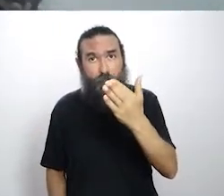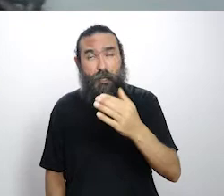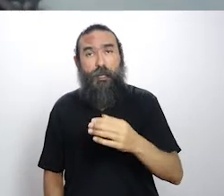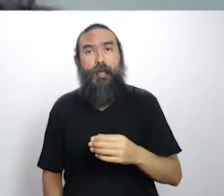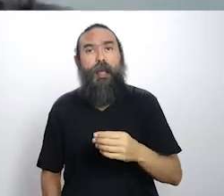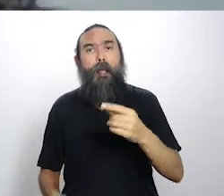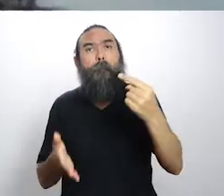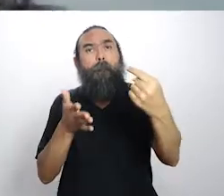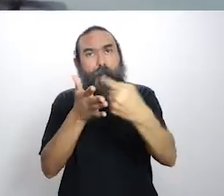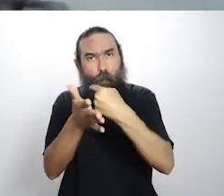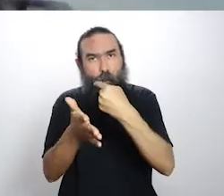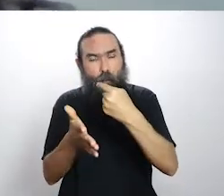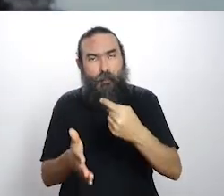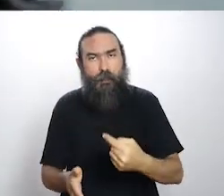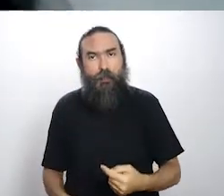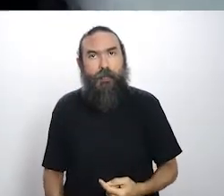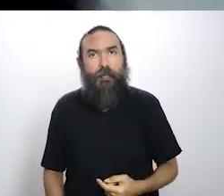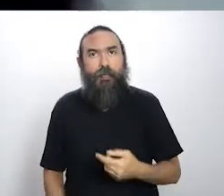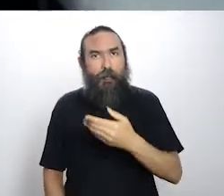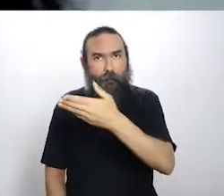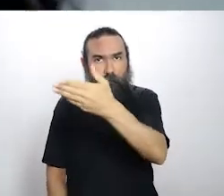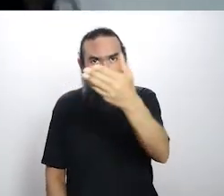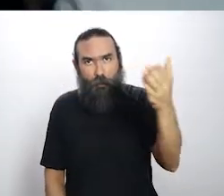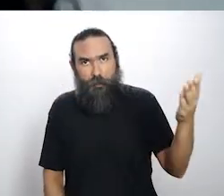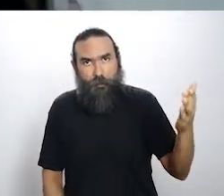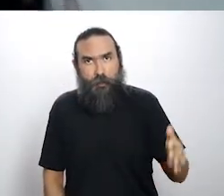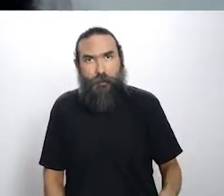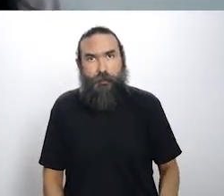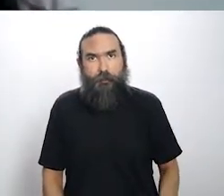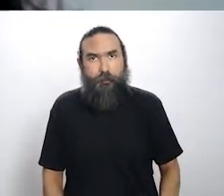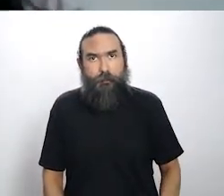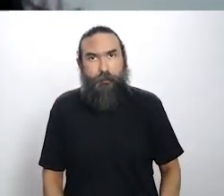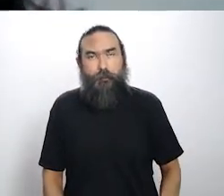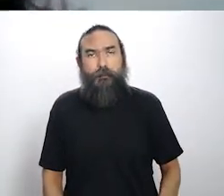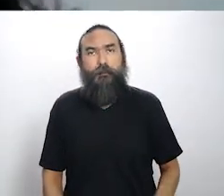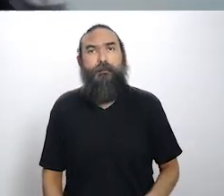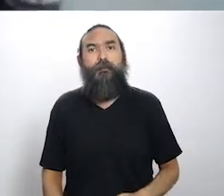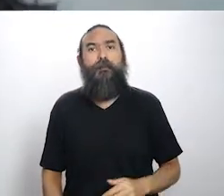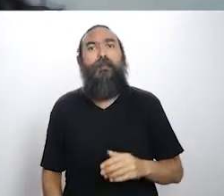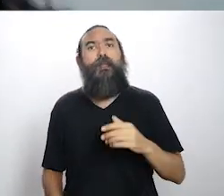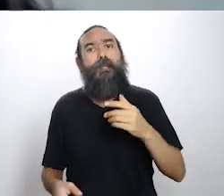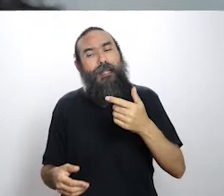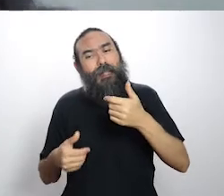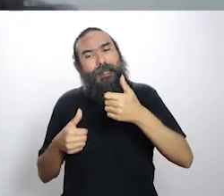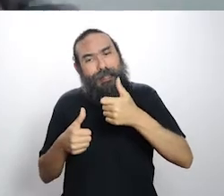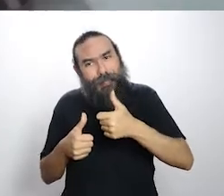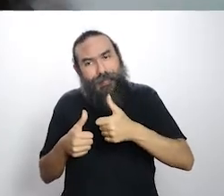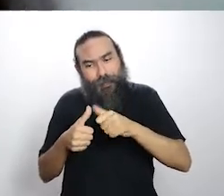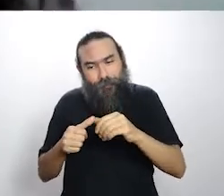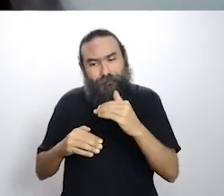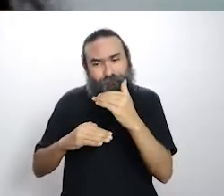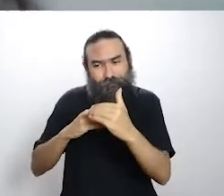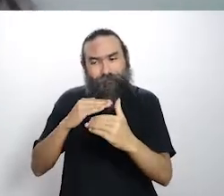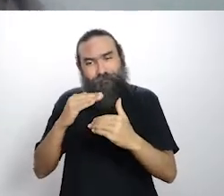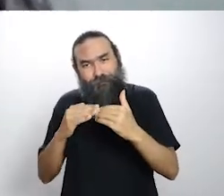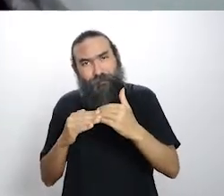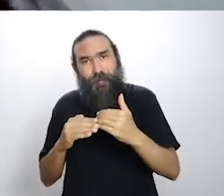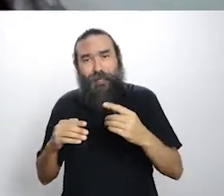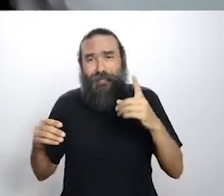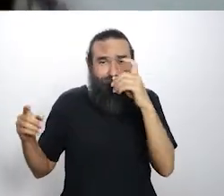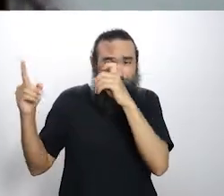né, esses questionamentos que vocês nos trazem, além dos avanços, desafios e